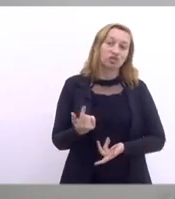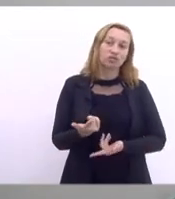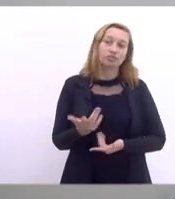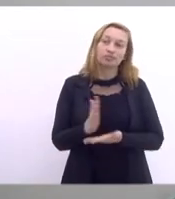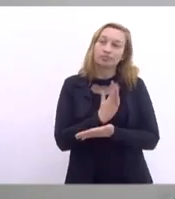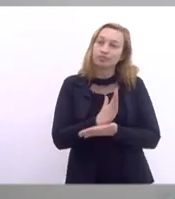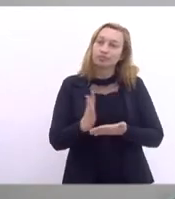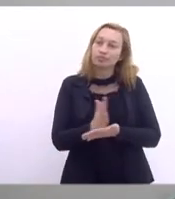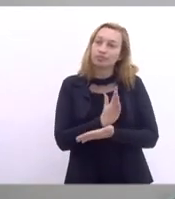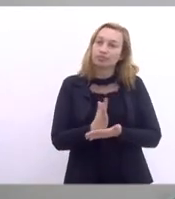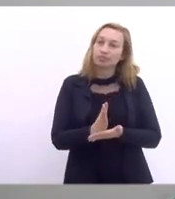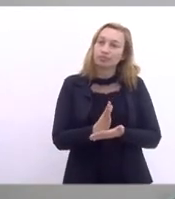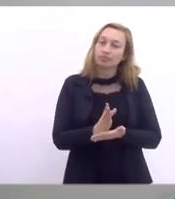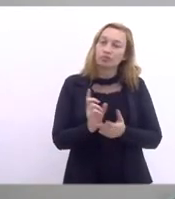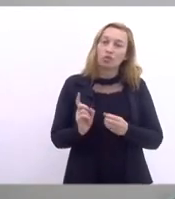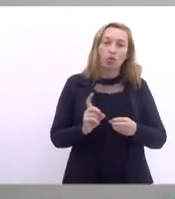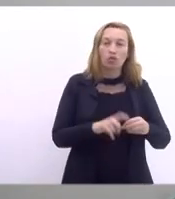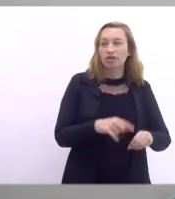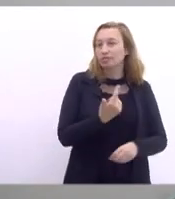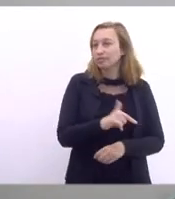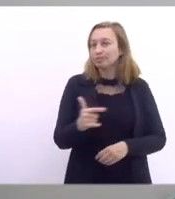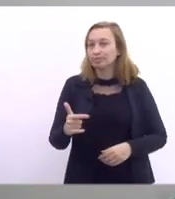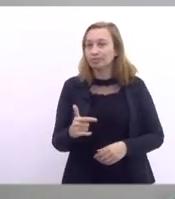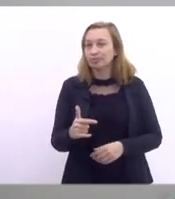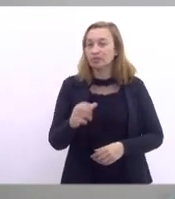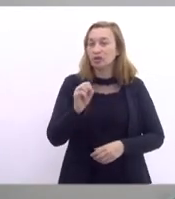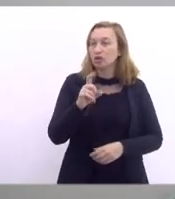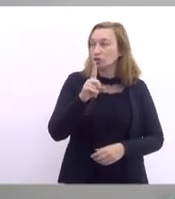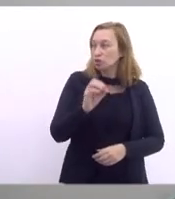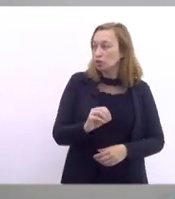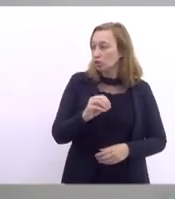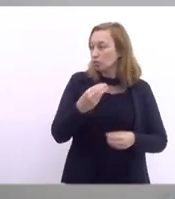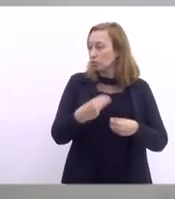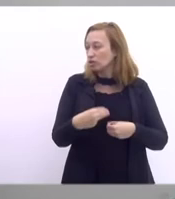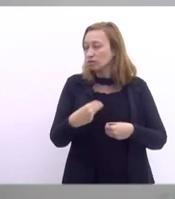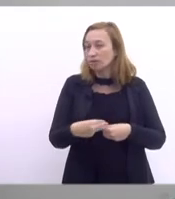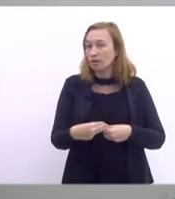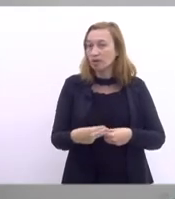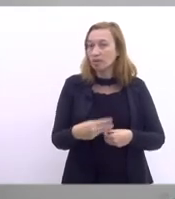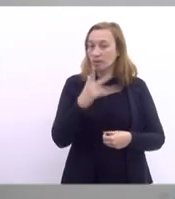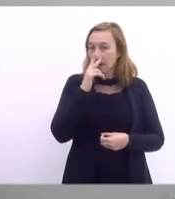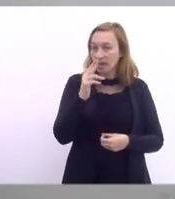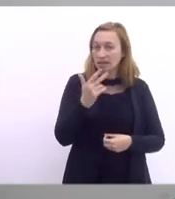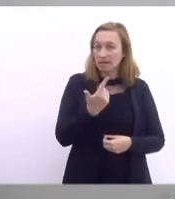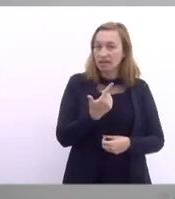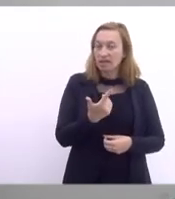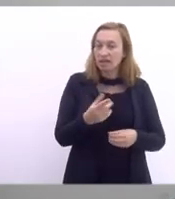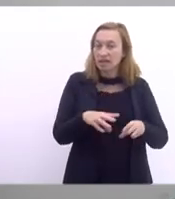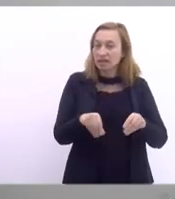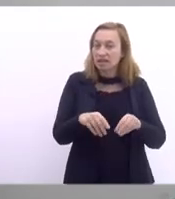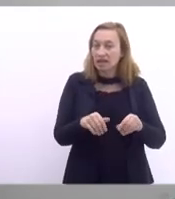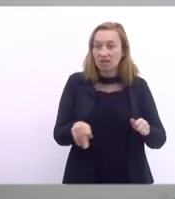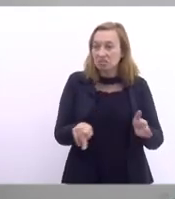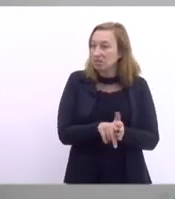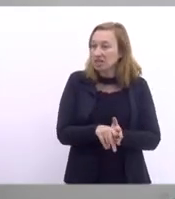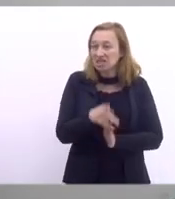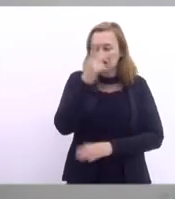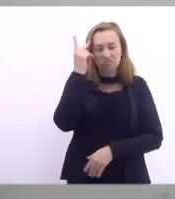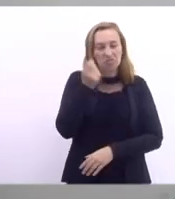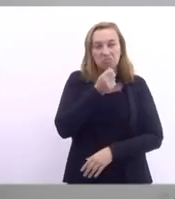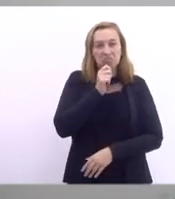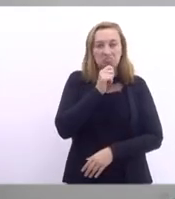sem convênio com o solo Municipal fosse terra de ninguém você pode entrar para fazer qualquer coisa